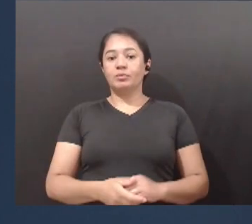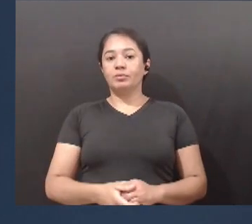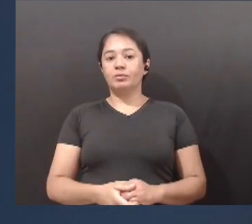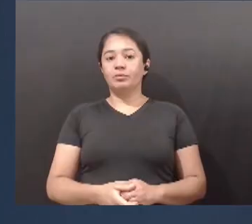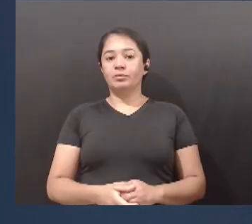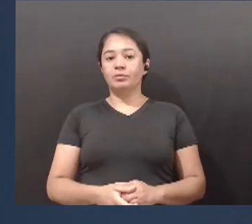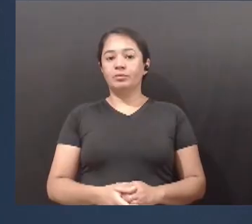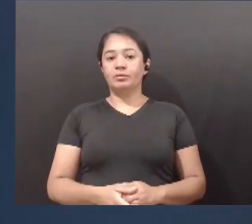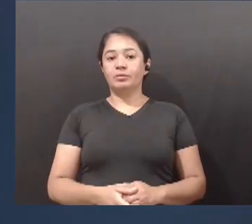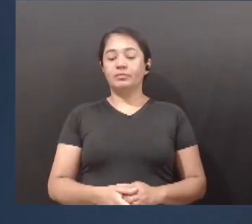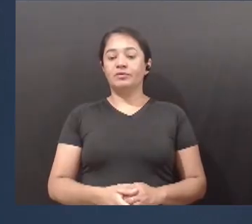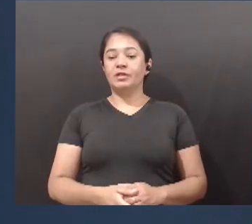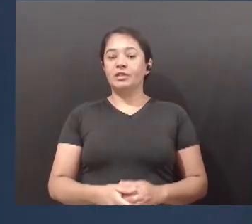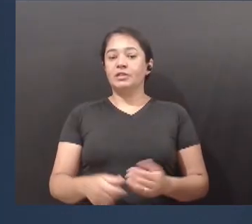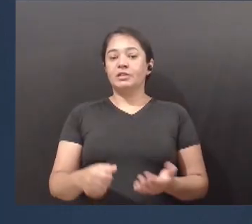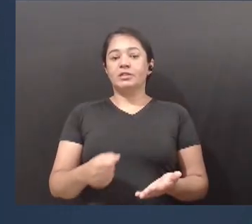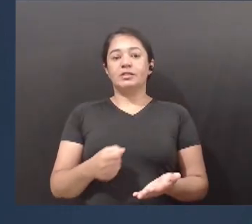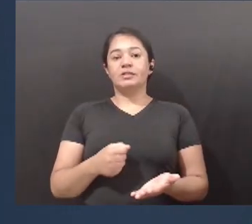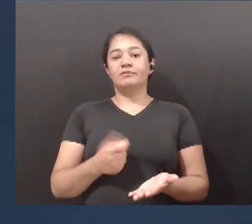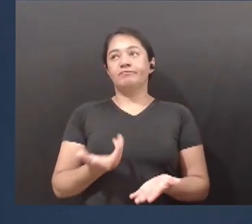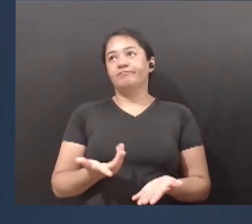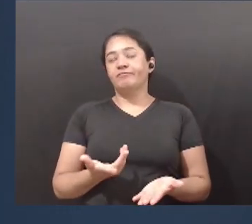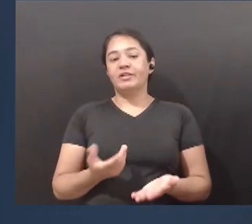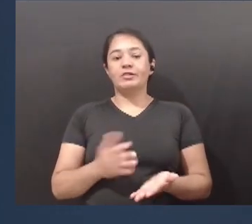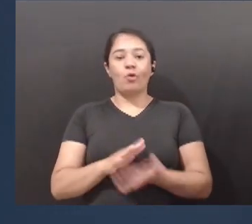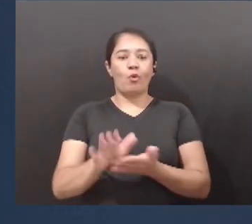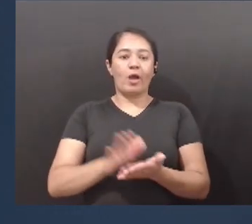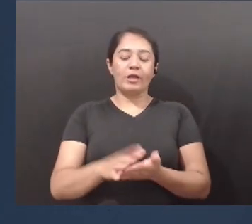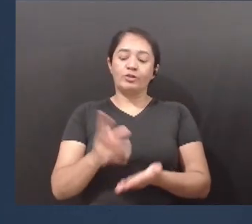Independente se vai ser aluguel, se vai ser